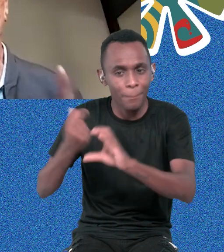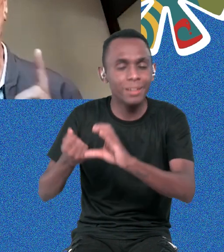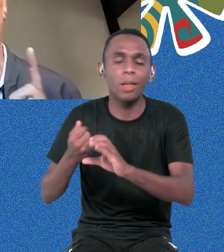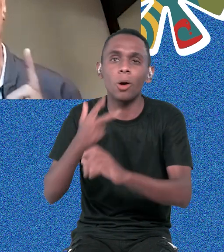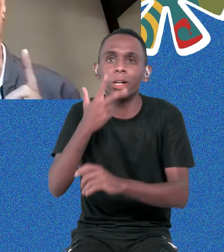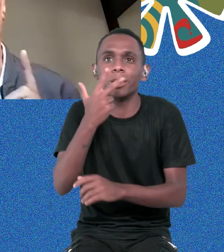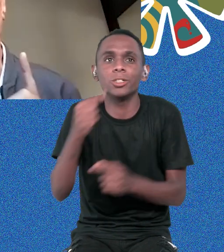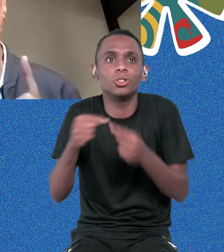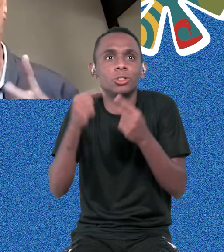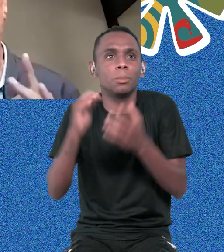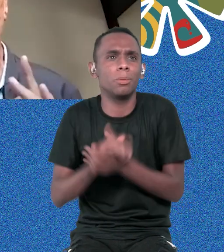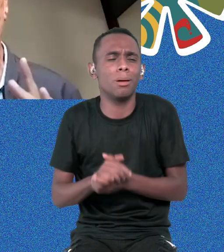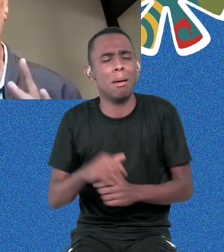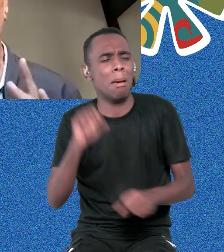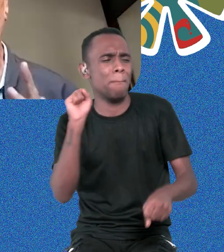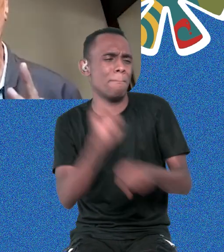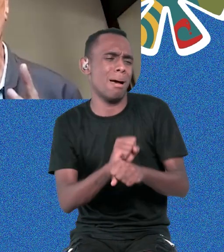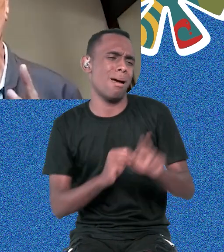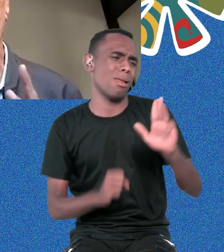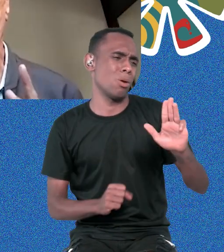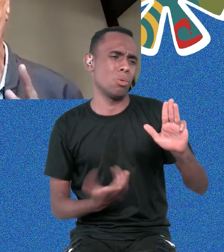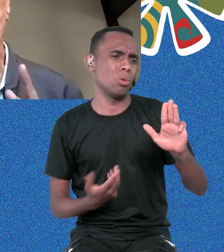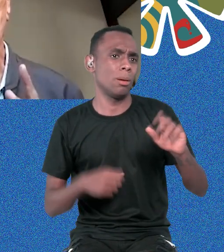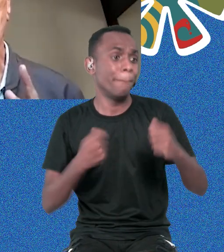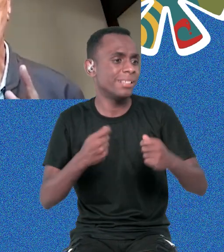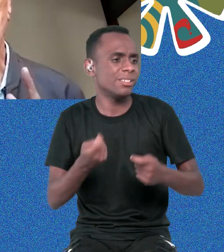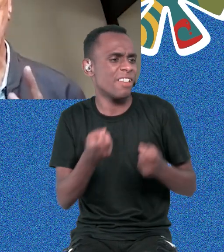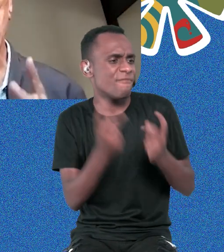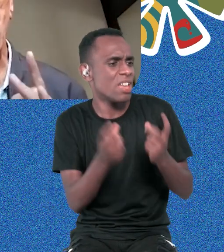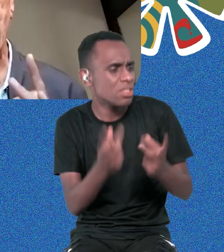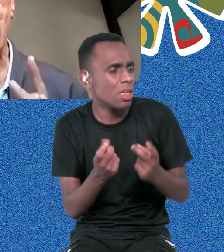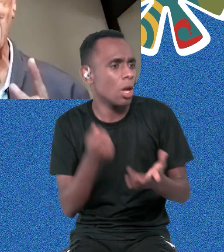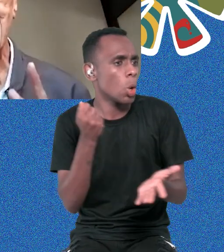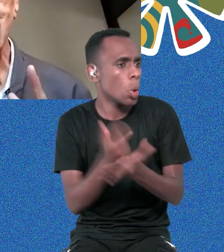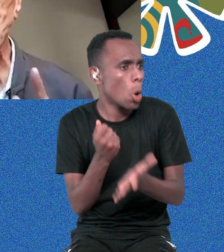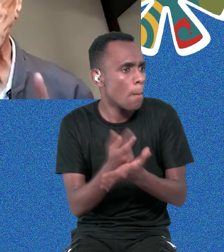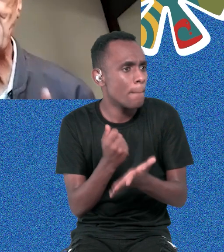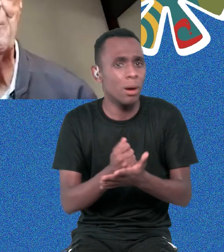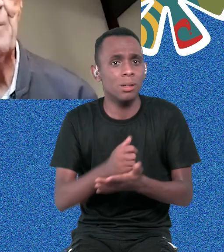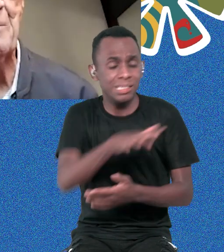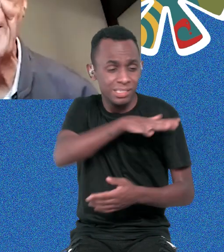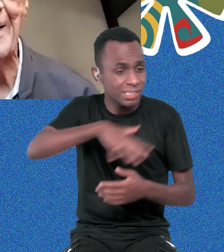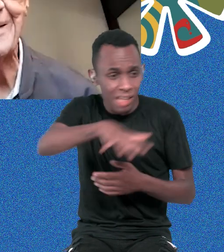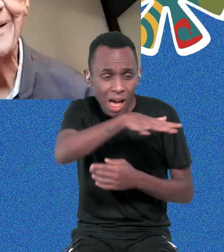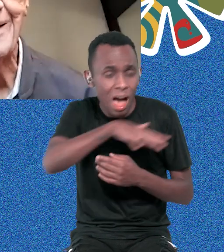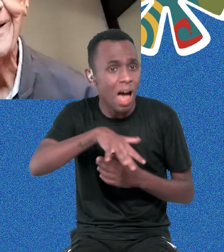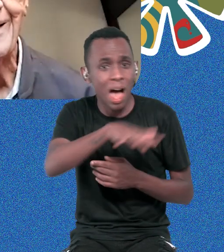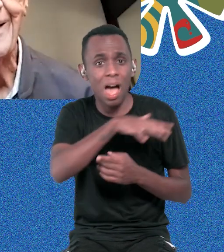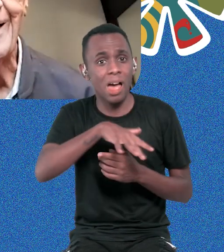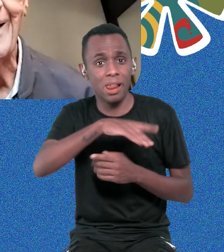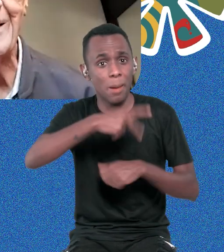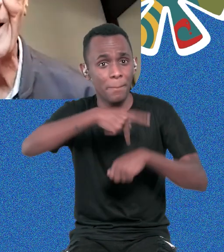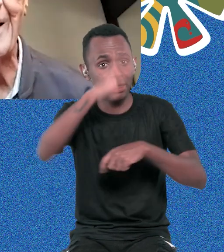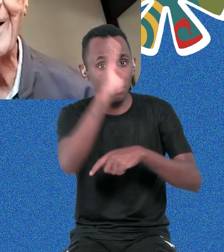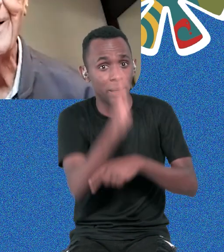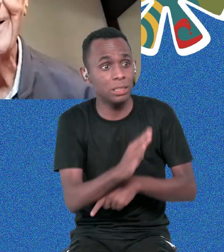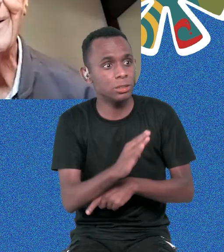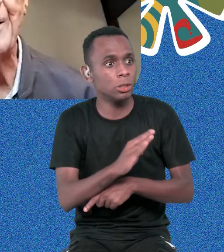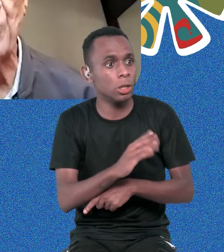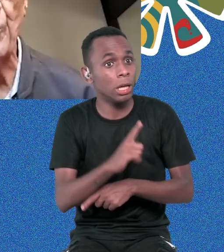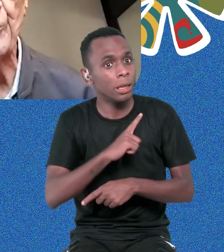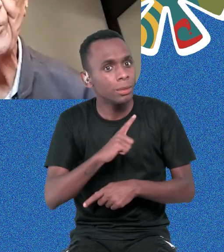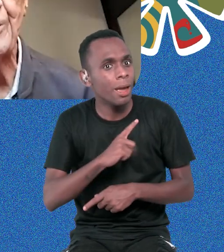diz: Lula, para de ser romântico. Esta terra não só tem palmeiras, esta